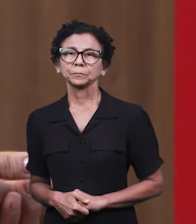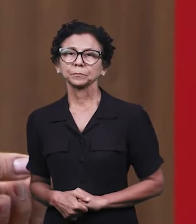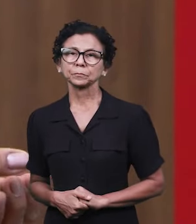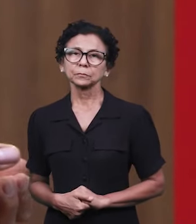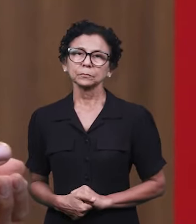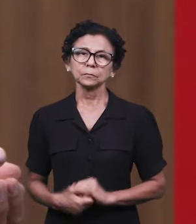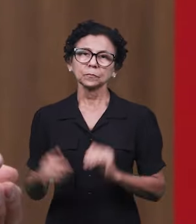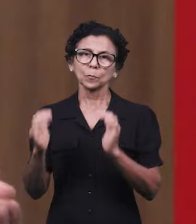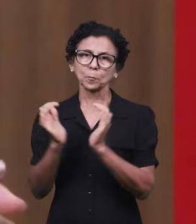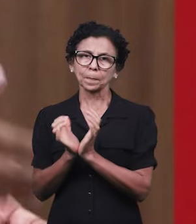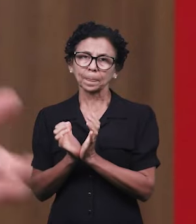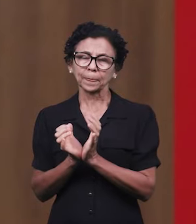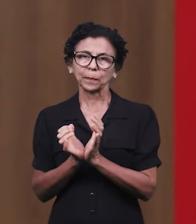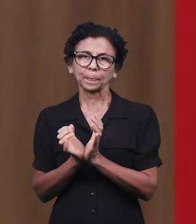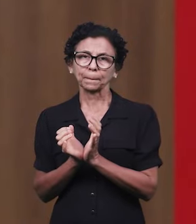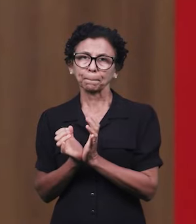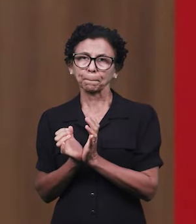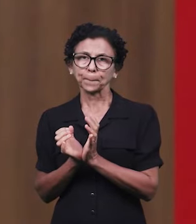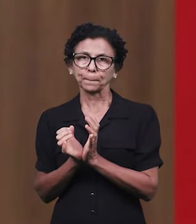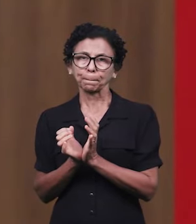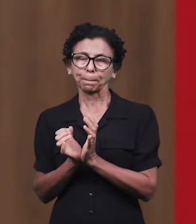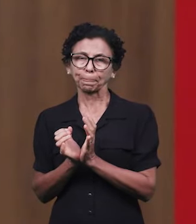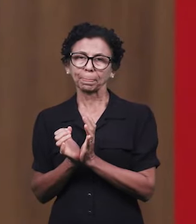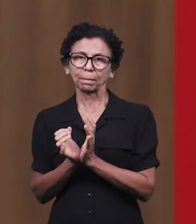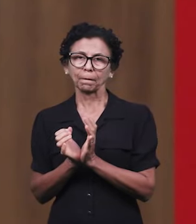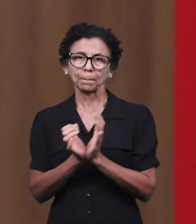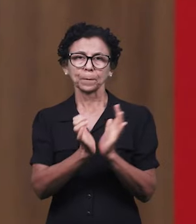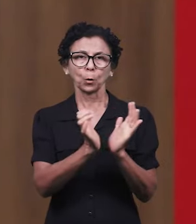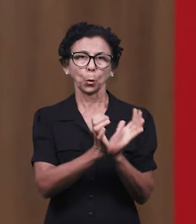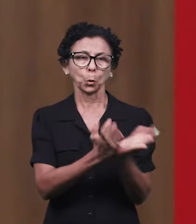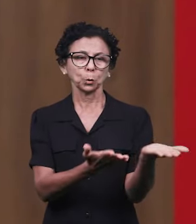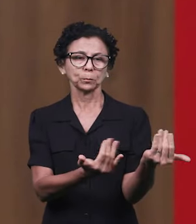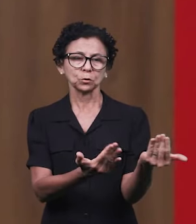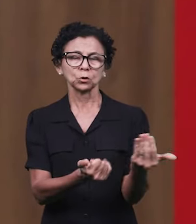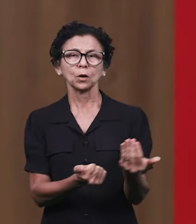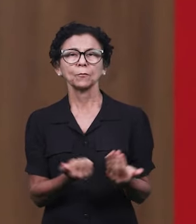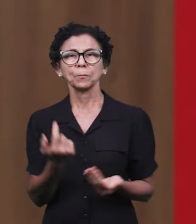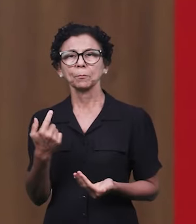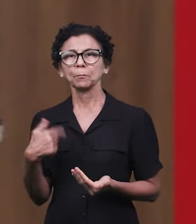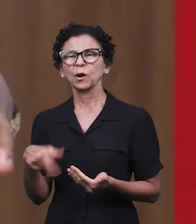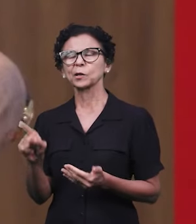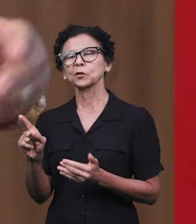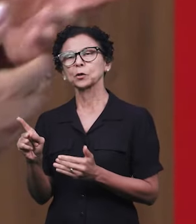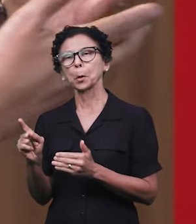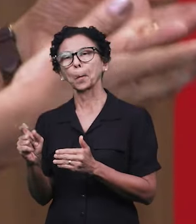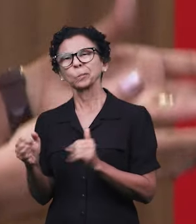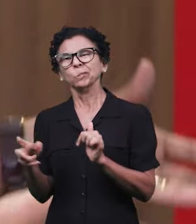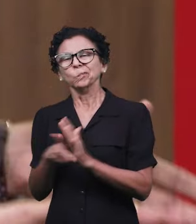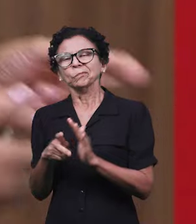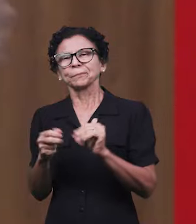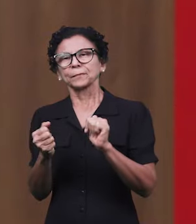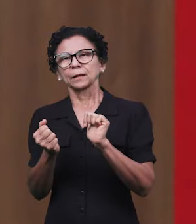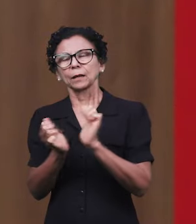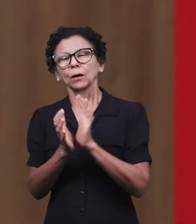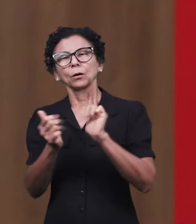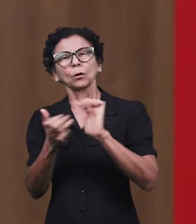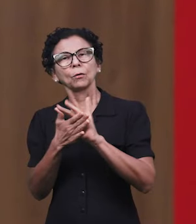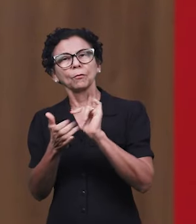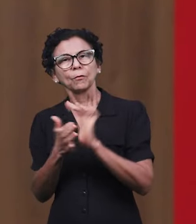não é, pastor? Sim, com certeza. Podemos ter o jovem na porta, recebendo, não é? Nós podemos ter um jovem no grupo de